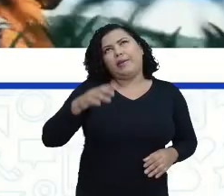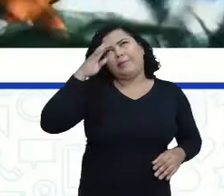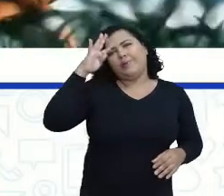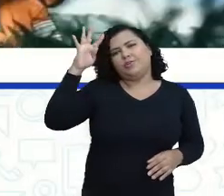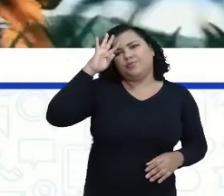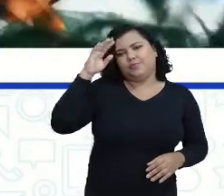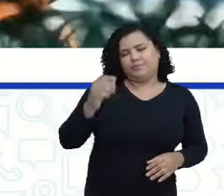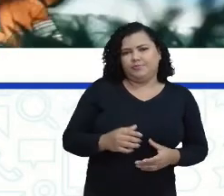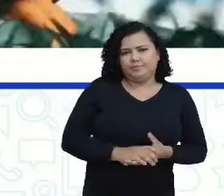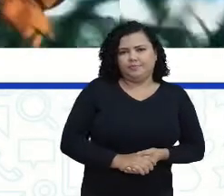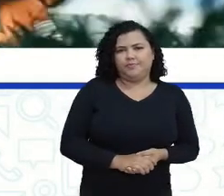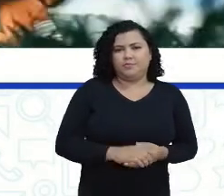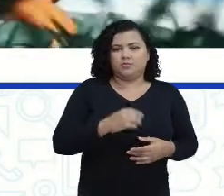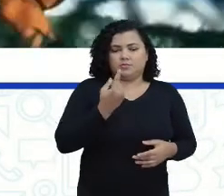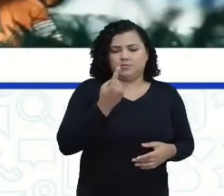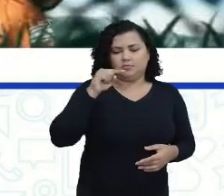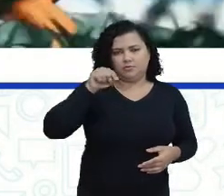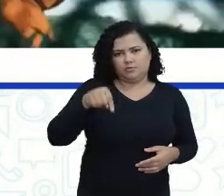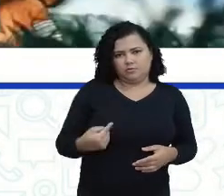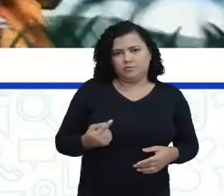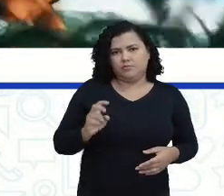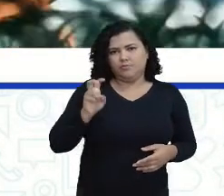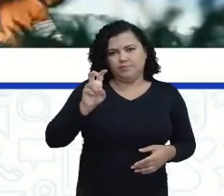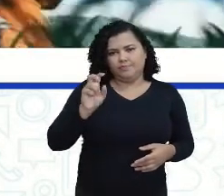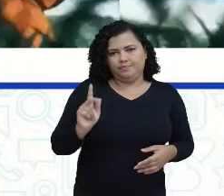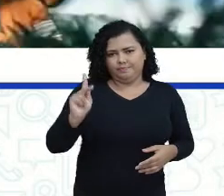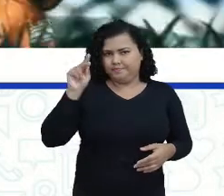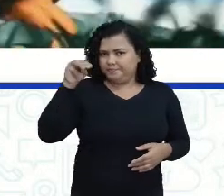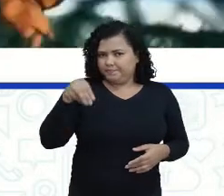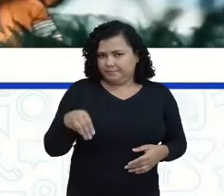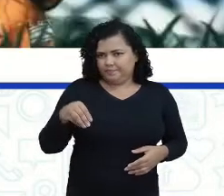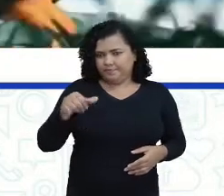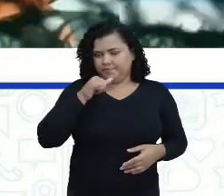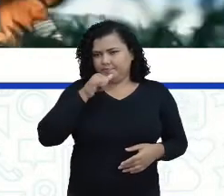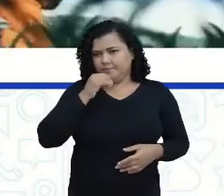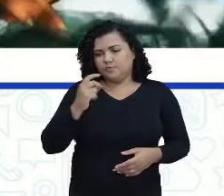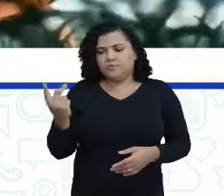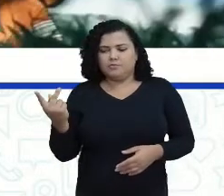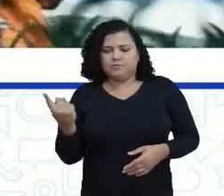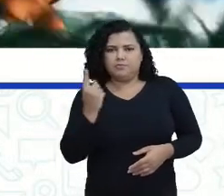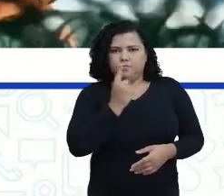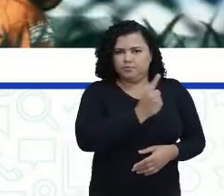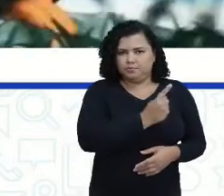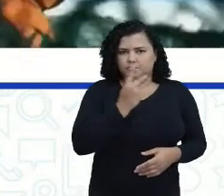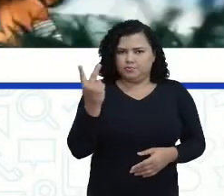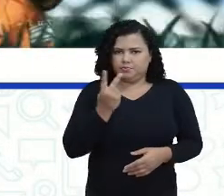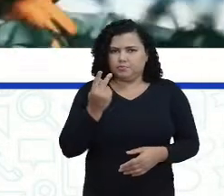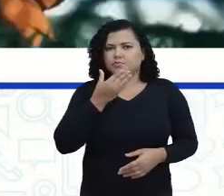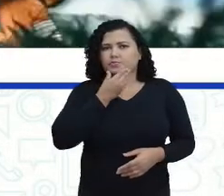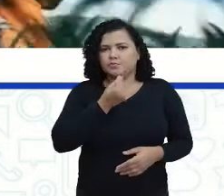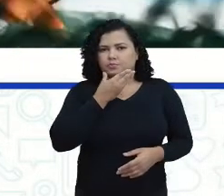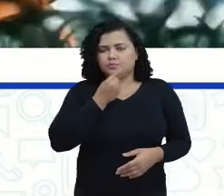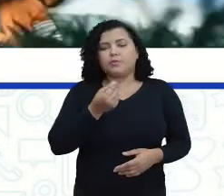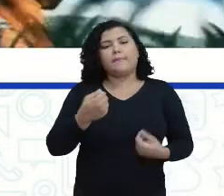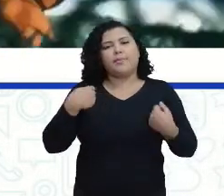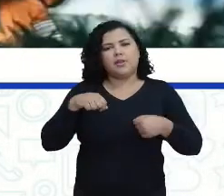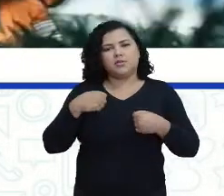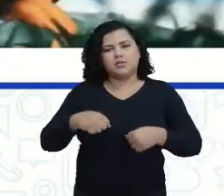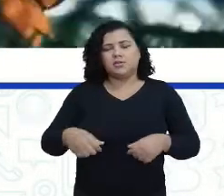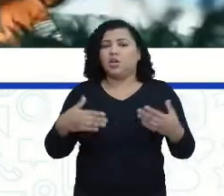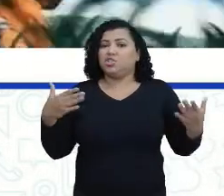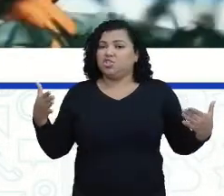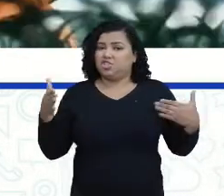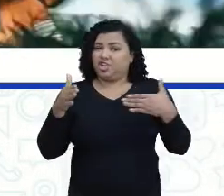imaginar que seja uma distância de 1,5 km, que tanto o garoto correndo quanto o garoto caminhando precisam percorrer. Então,